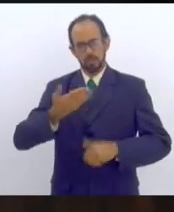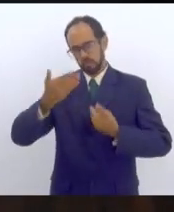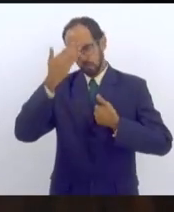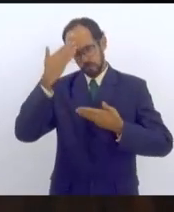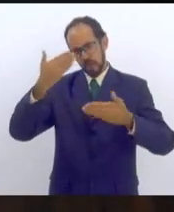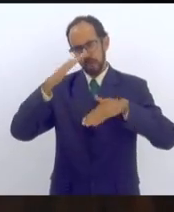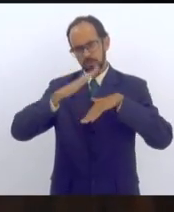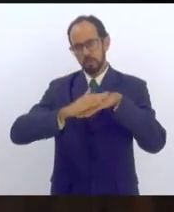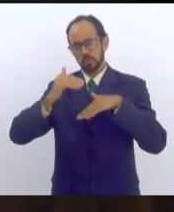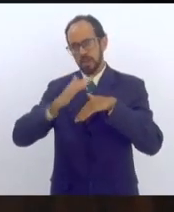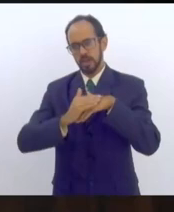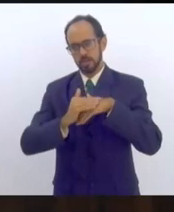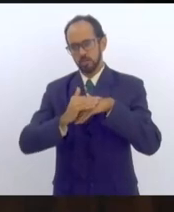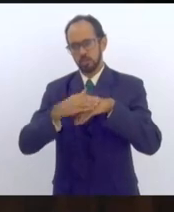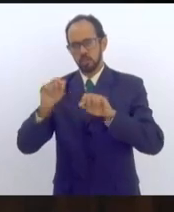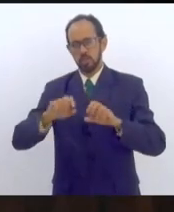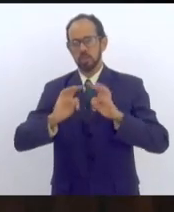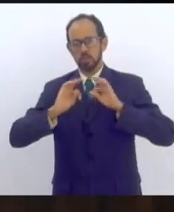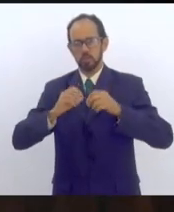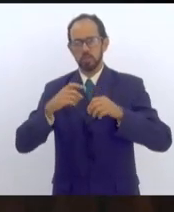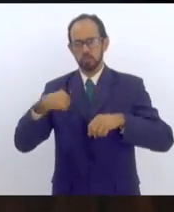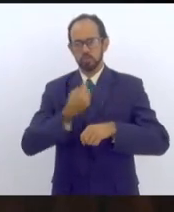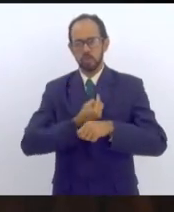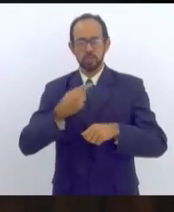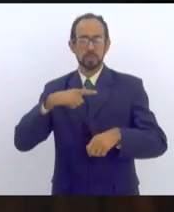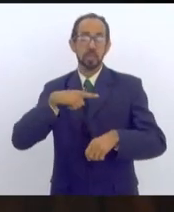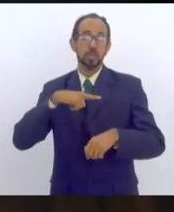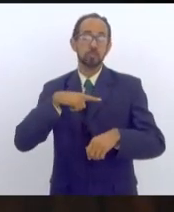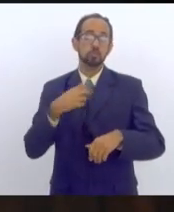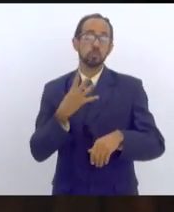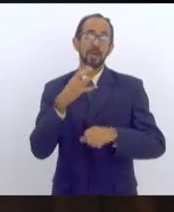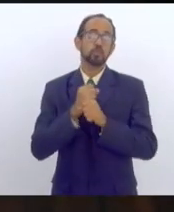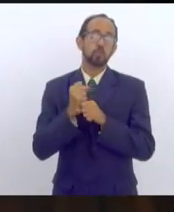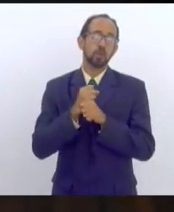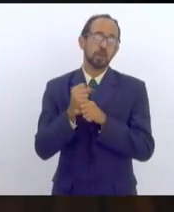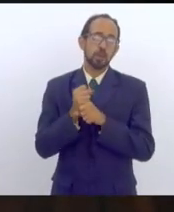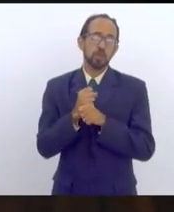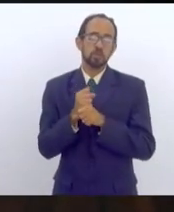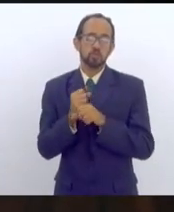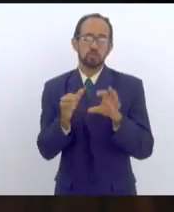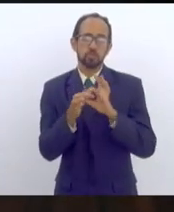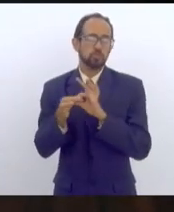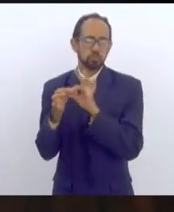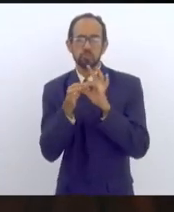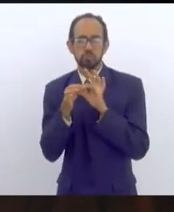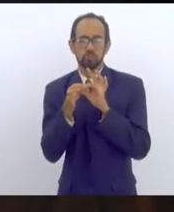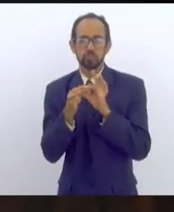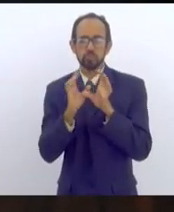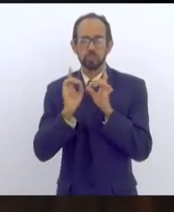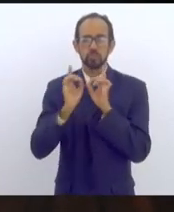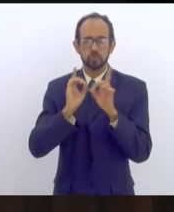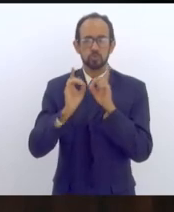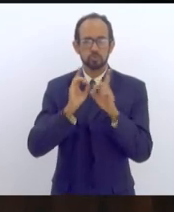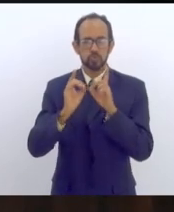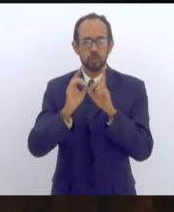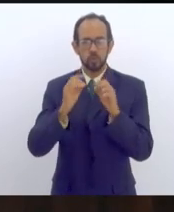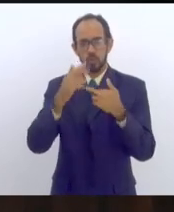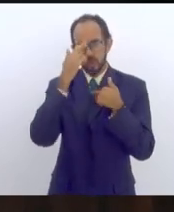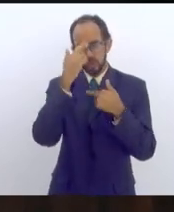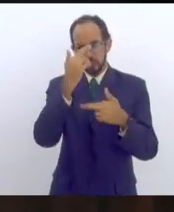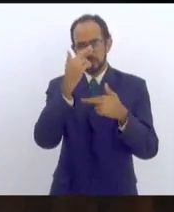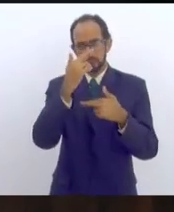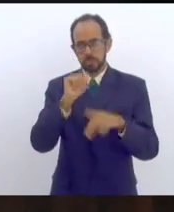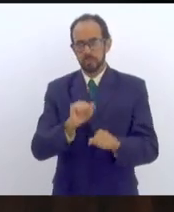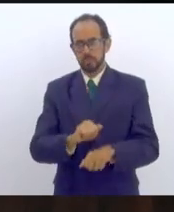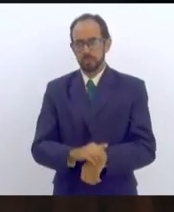carinho, e que tenhamos, repito, 4 anos de muita unidade e de muita discussão no campo do respeito acima de